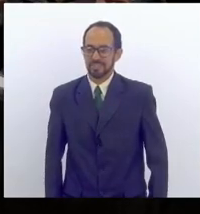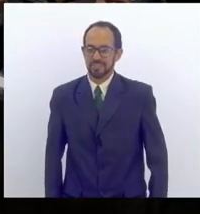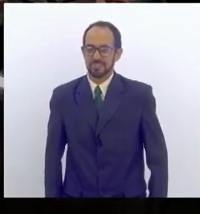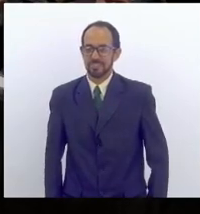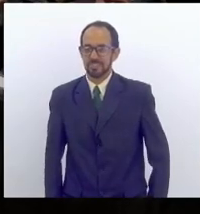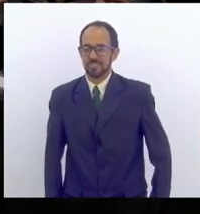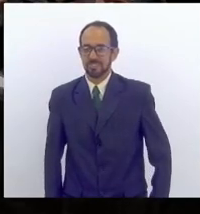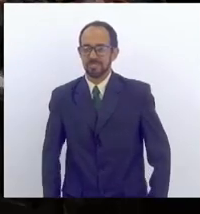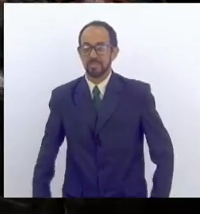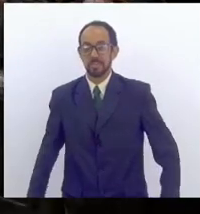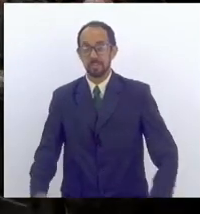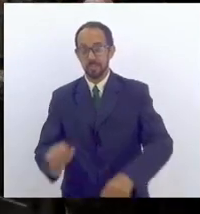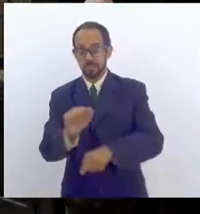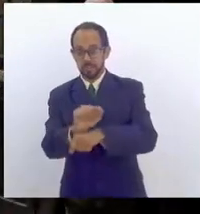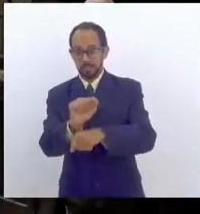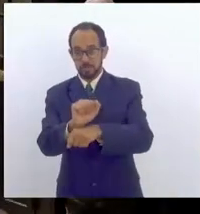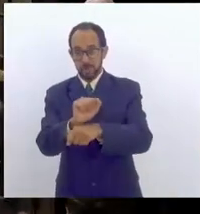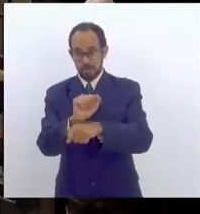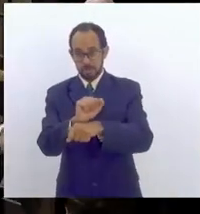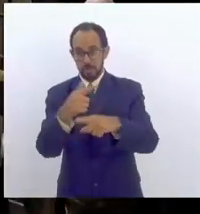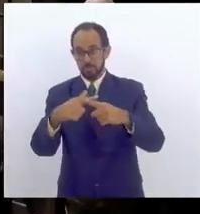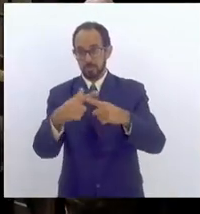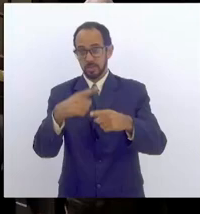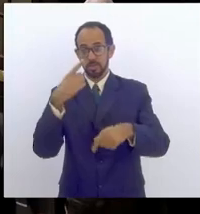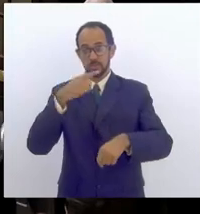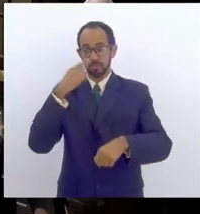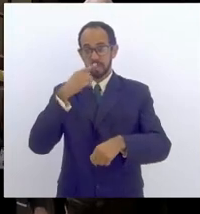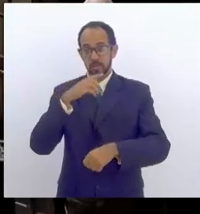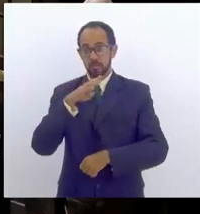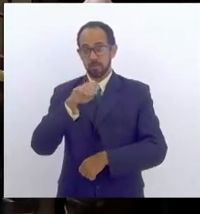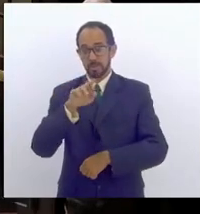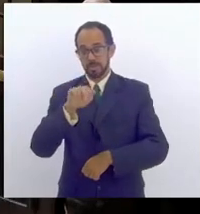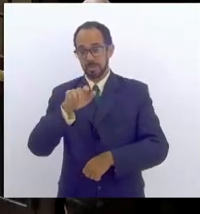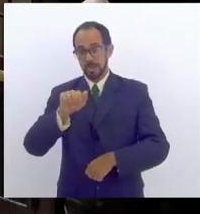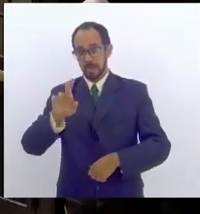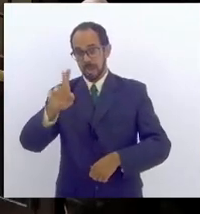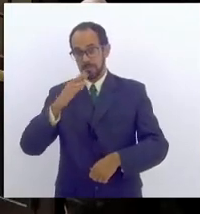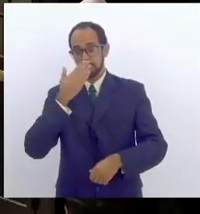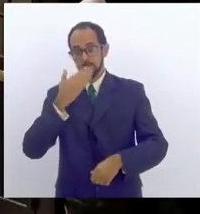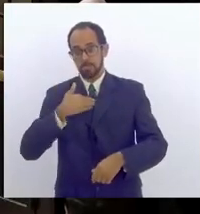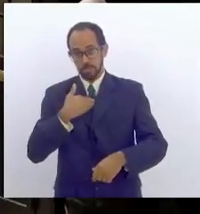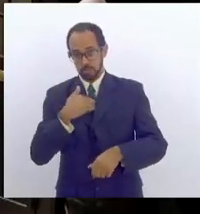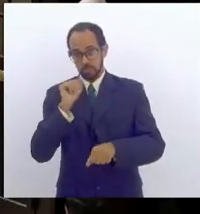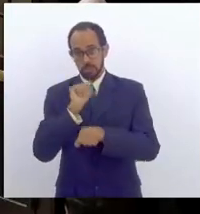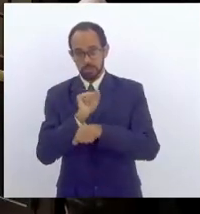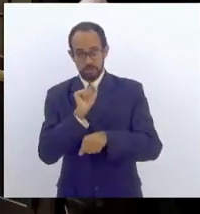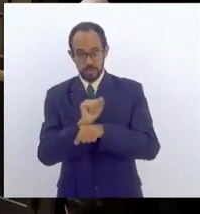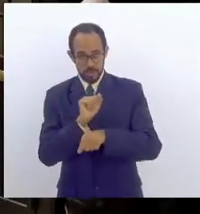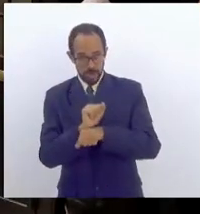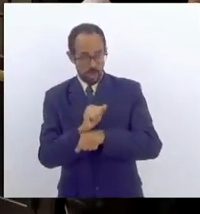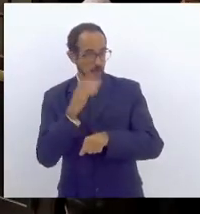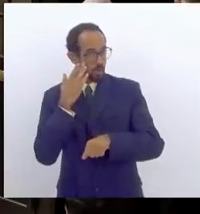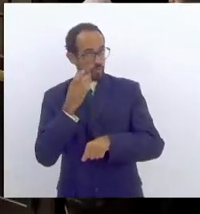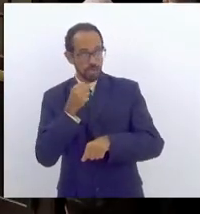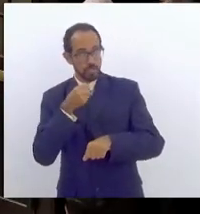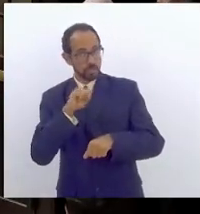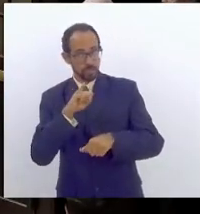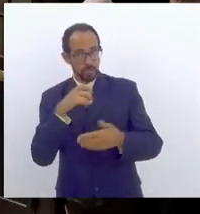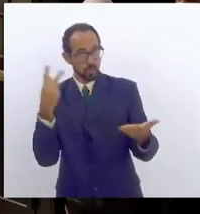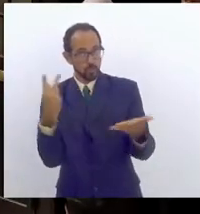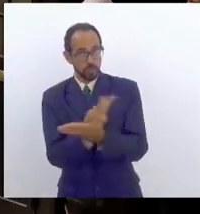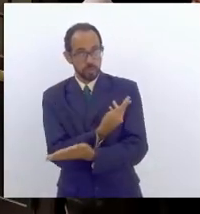Eu estou aguardando aqui porque o deputado Bacelar me fez um sinal para aguardar. Não sei se houve alguma coisa em relação a